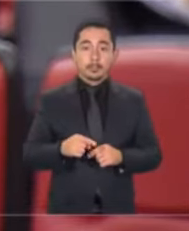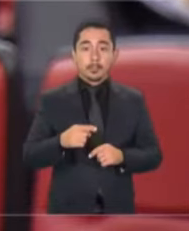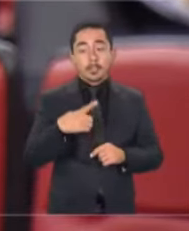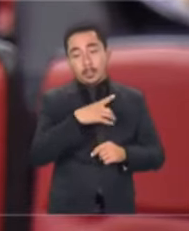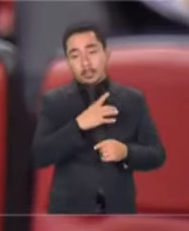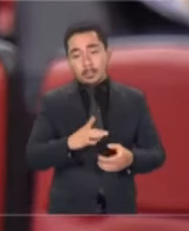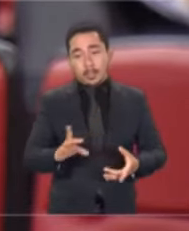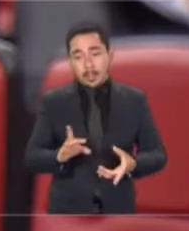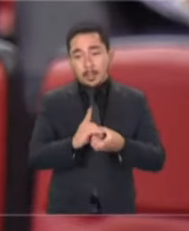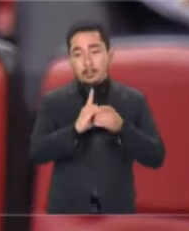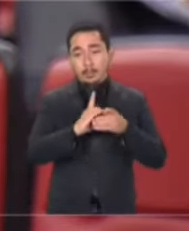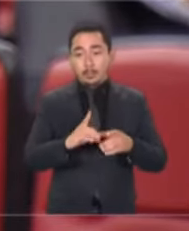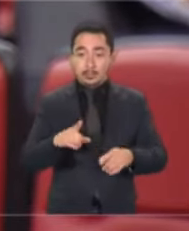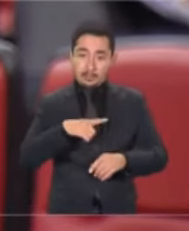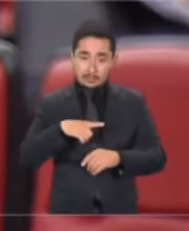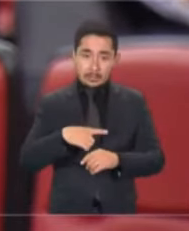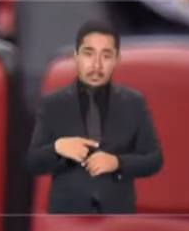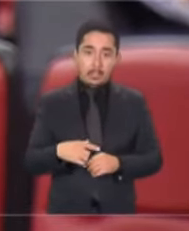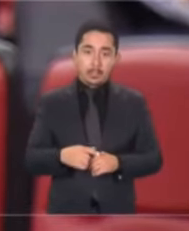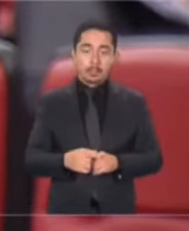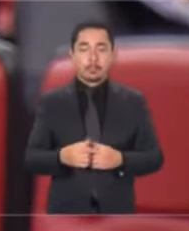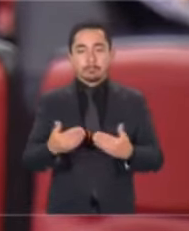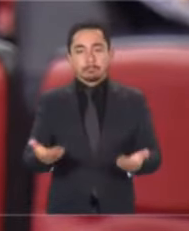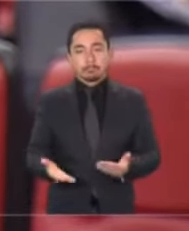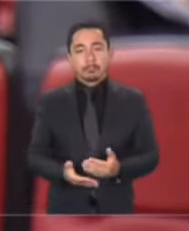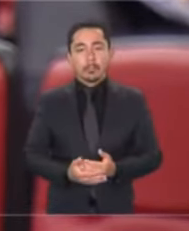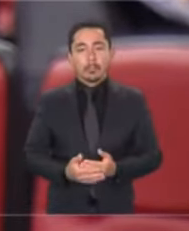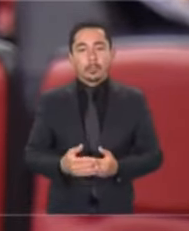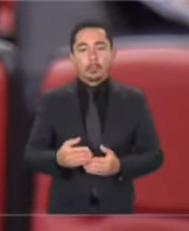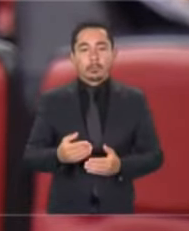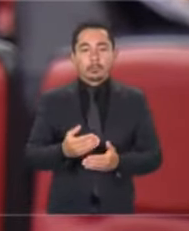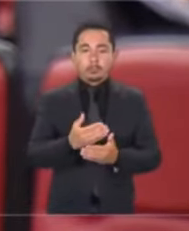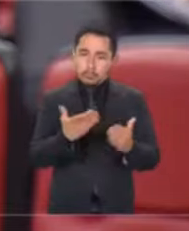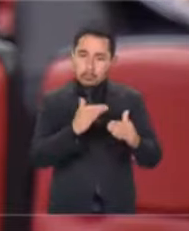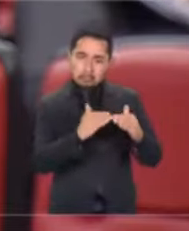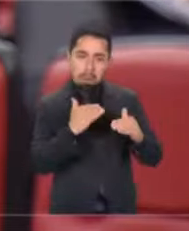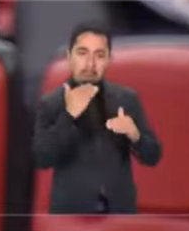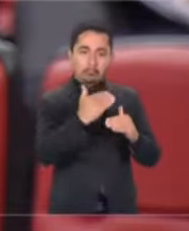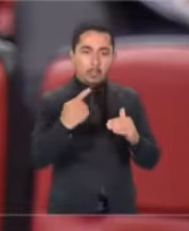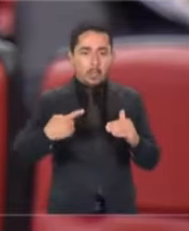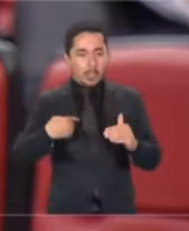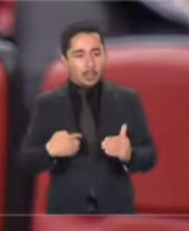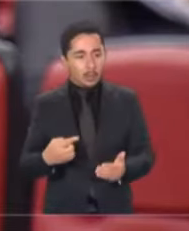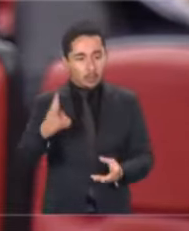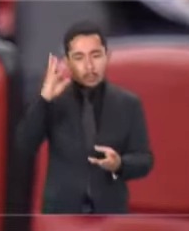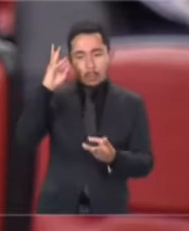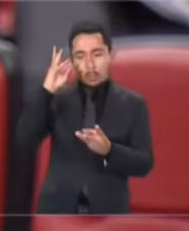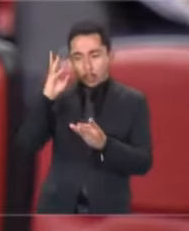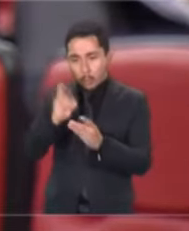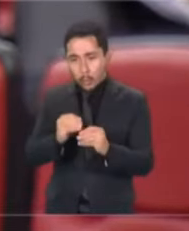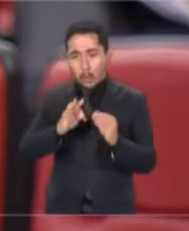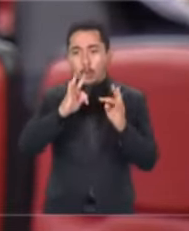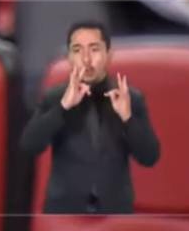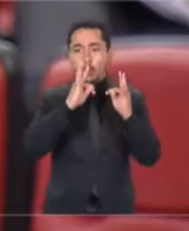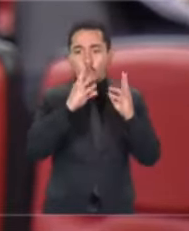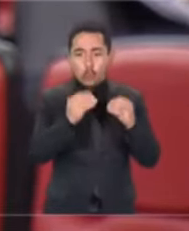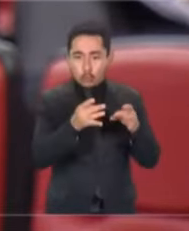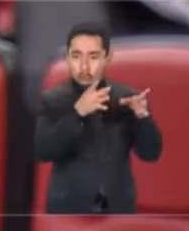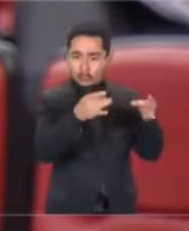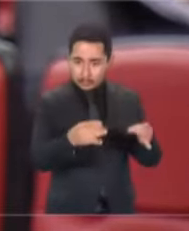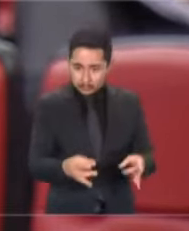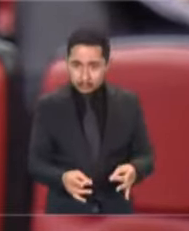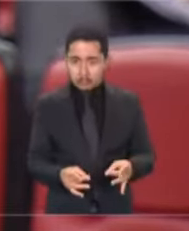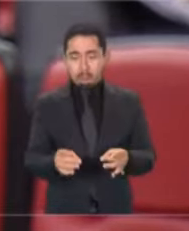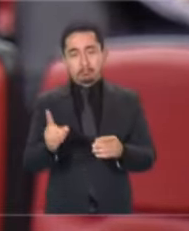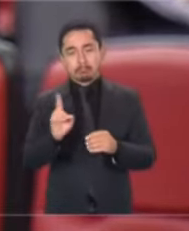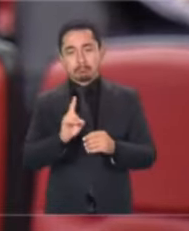orienta a atuação dos servidores dessa casa. Bom, excelências, eu não tenho o objetivo de repisar todos os pontos que foram trazidos no recurso especial, que é per se